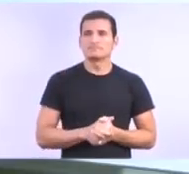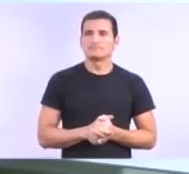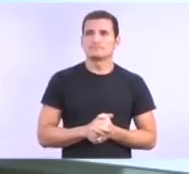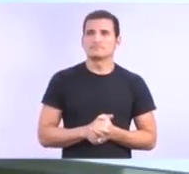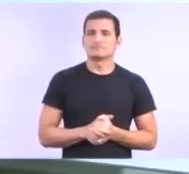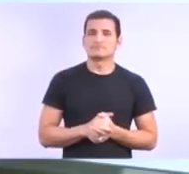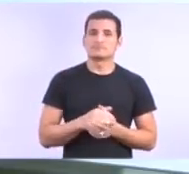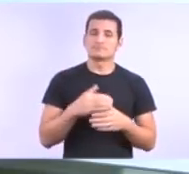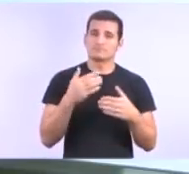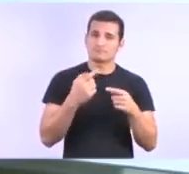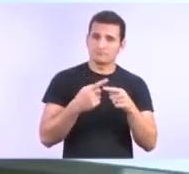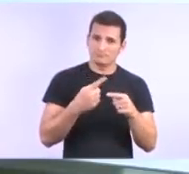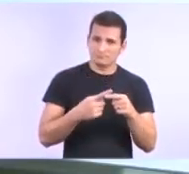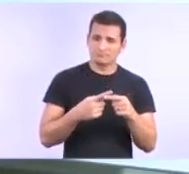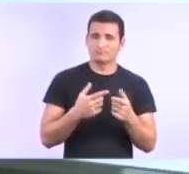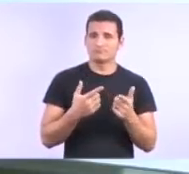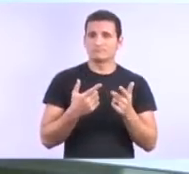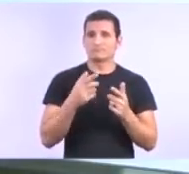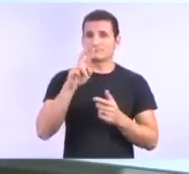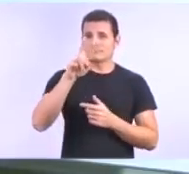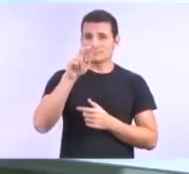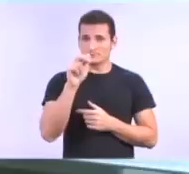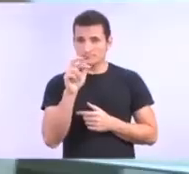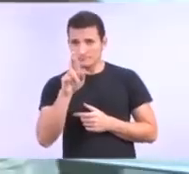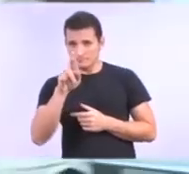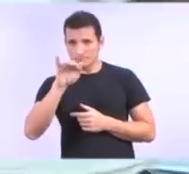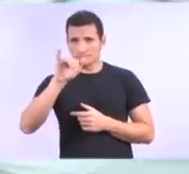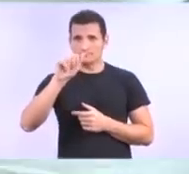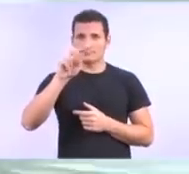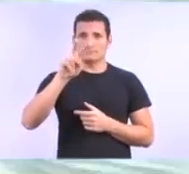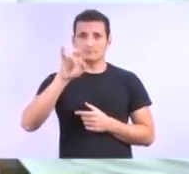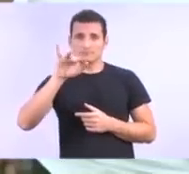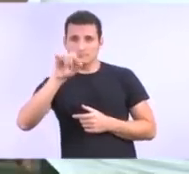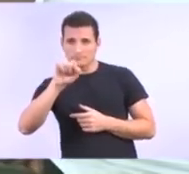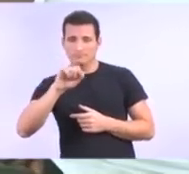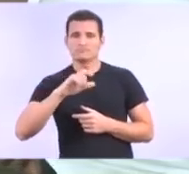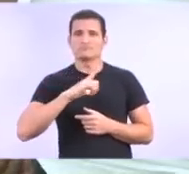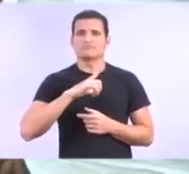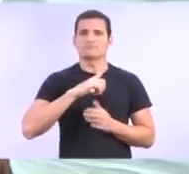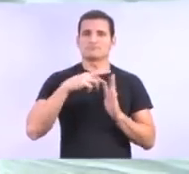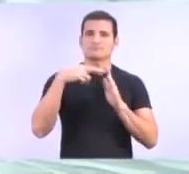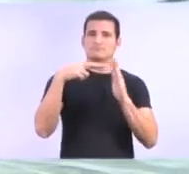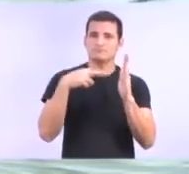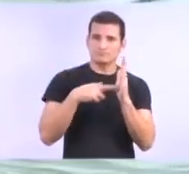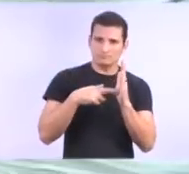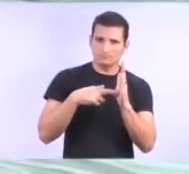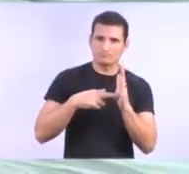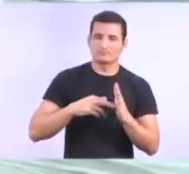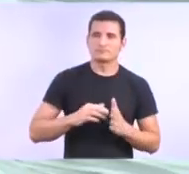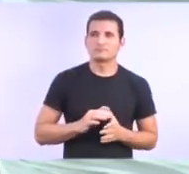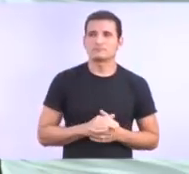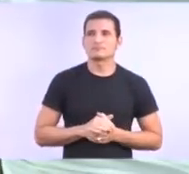definir variáveis, gente, nós temos regras. Quais são as regras para definir variáveis, gente? Vamos lá.